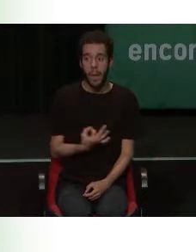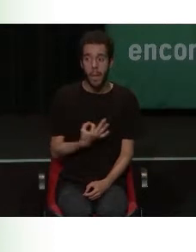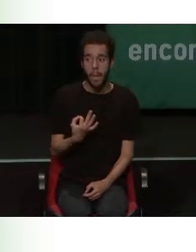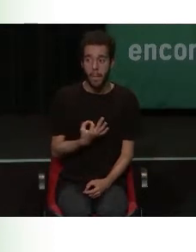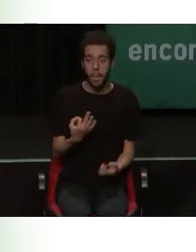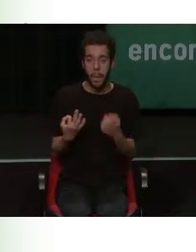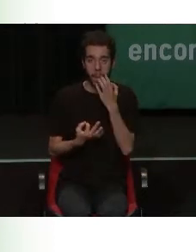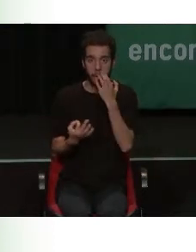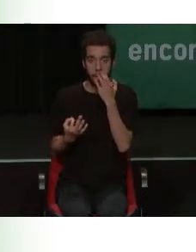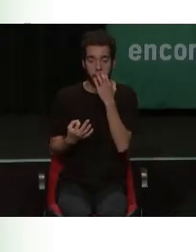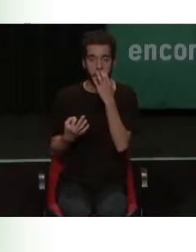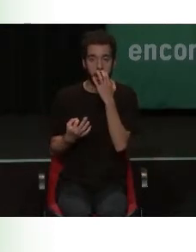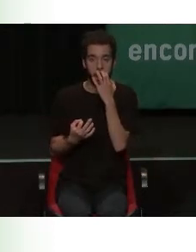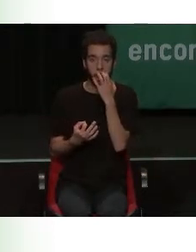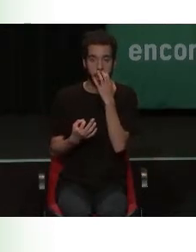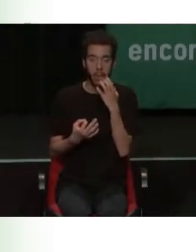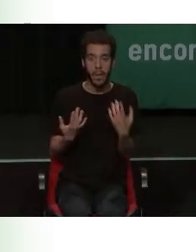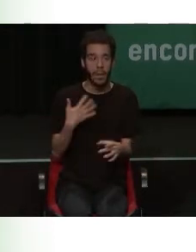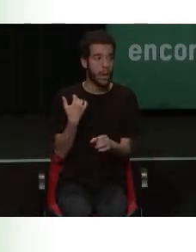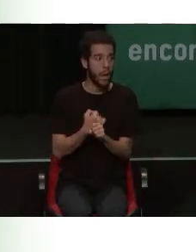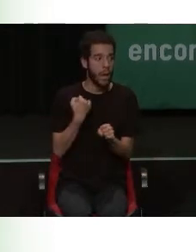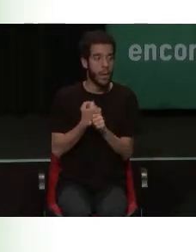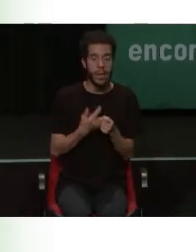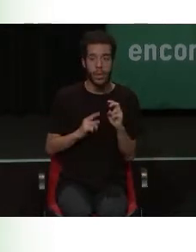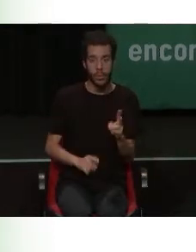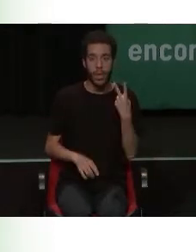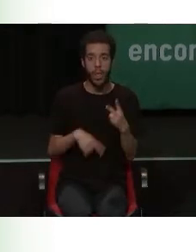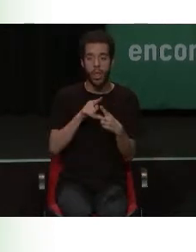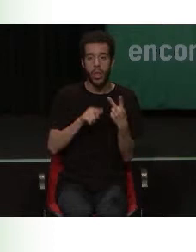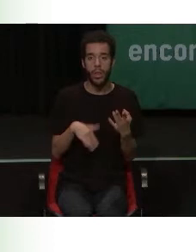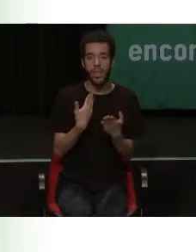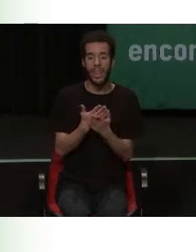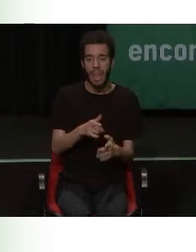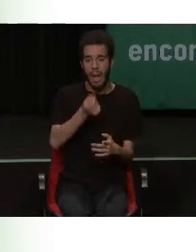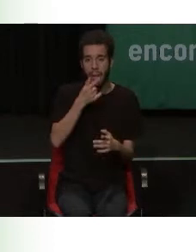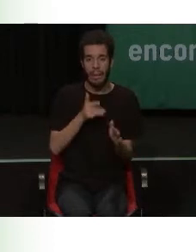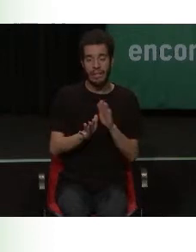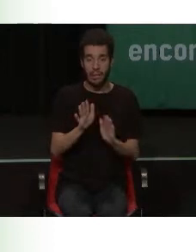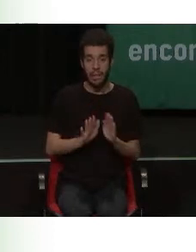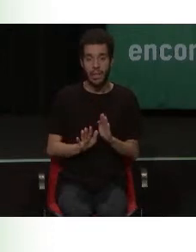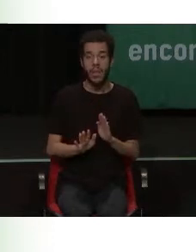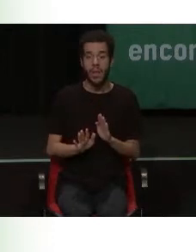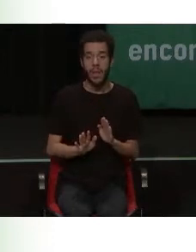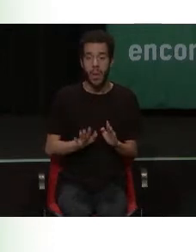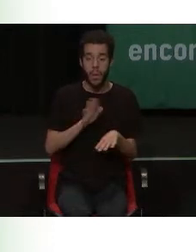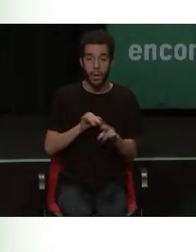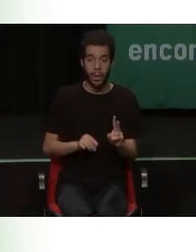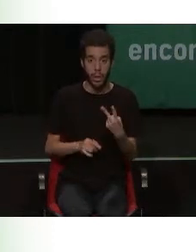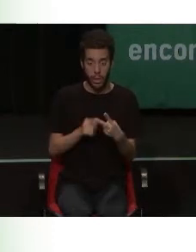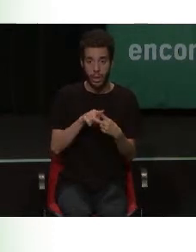mecanismos de aparecimento, contribuem para o aparecimento da resistência aos antimicrobianos e aos antibióticos. O